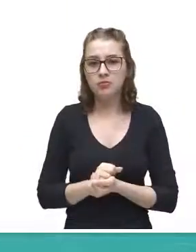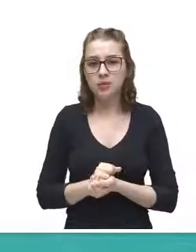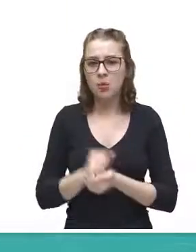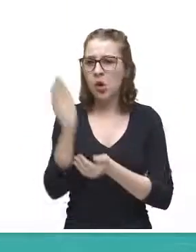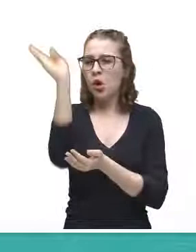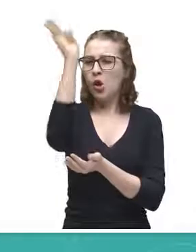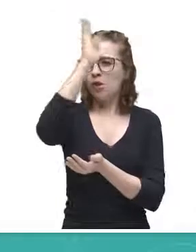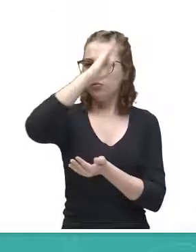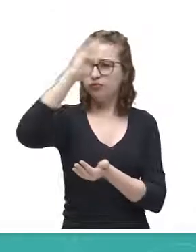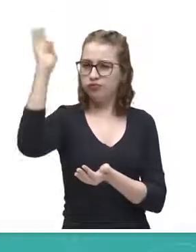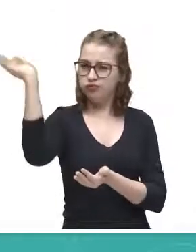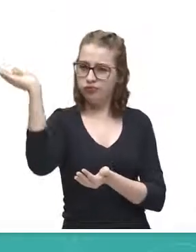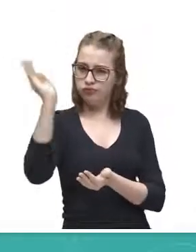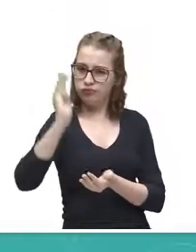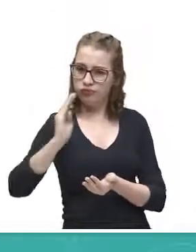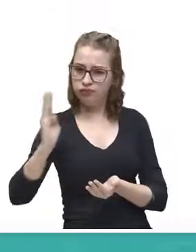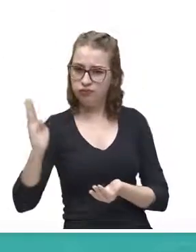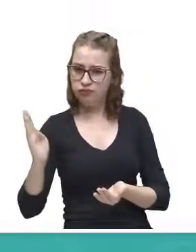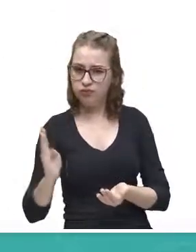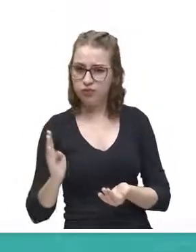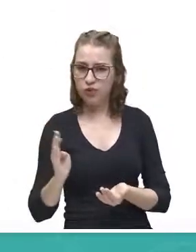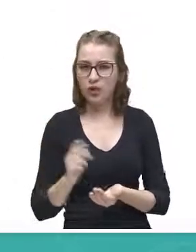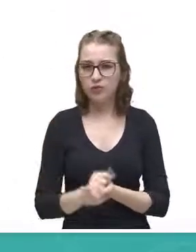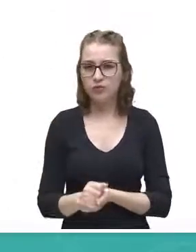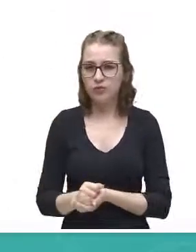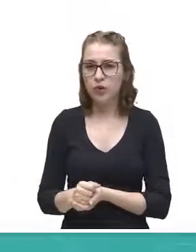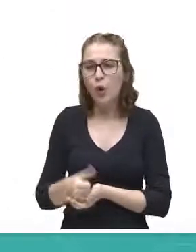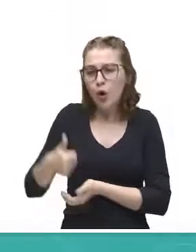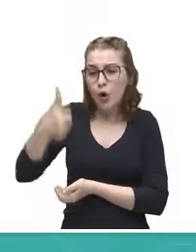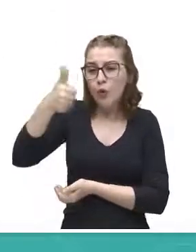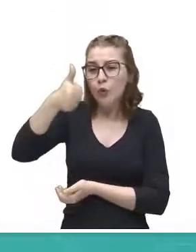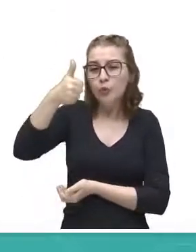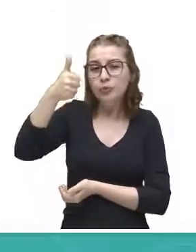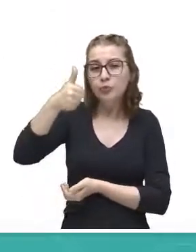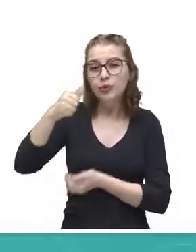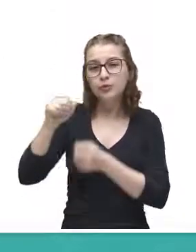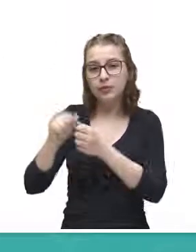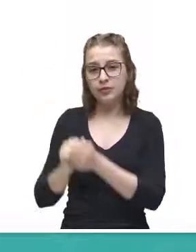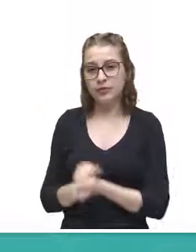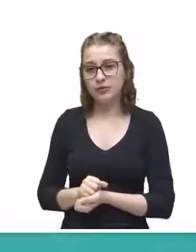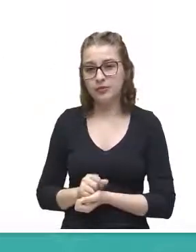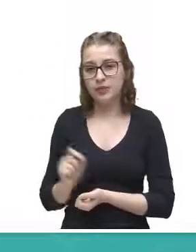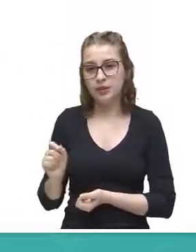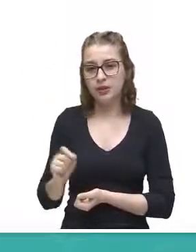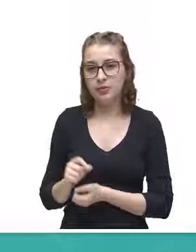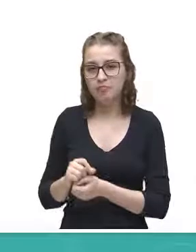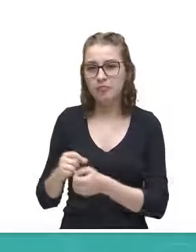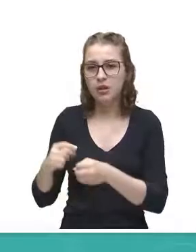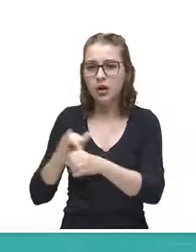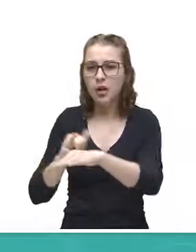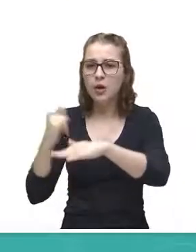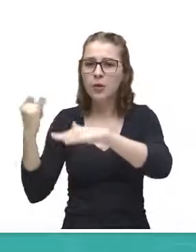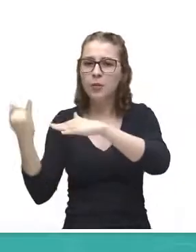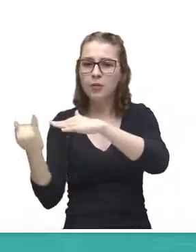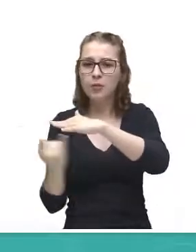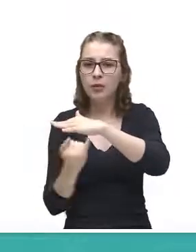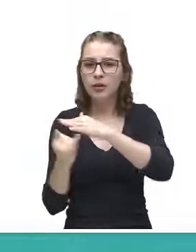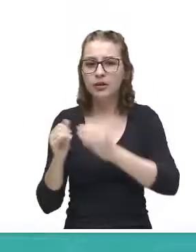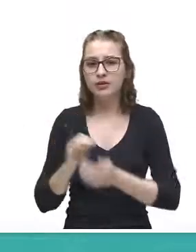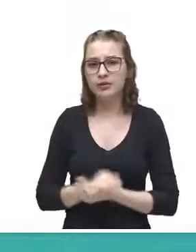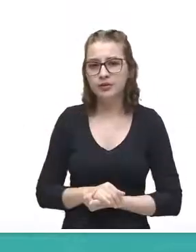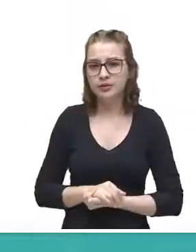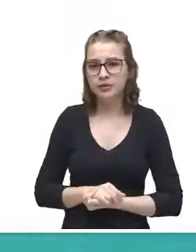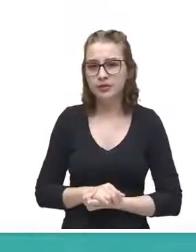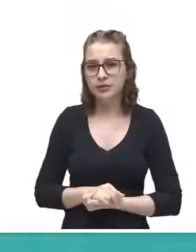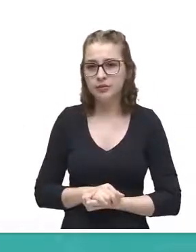muito extenso. O primeiro vai estar localizado aqui numa ilha chamada Fernando